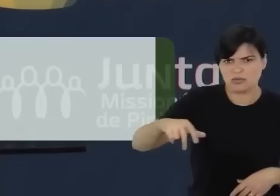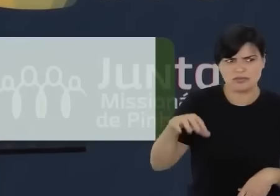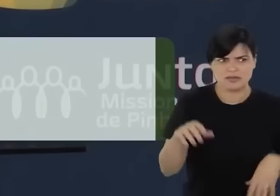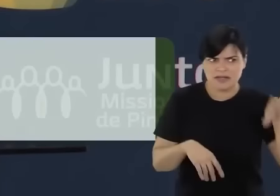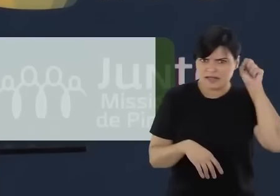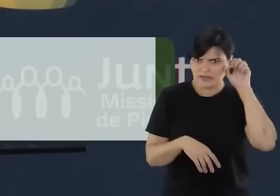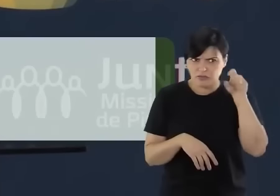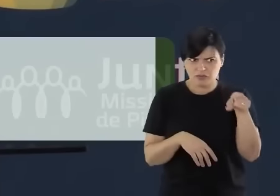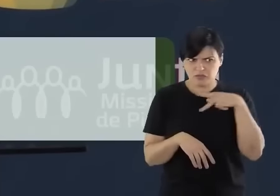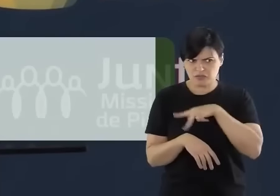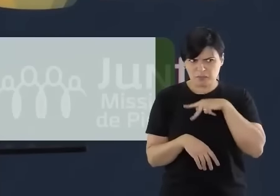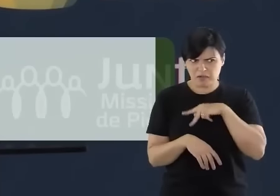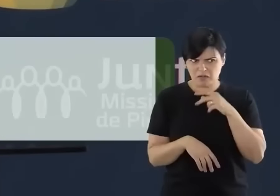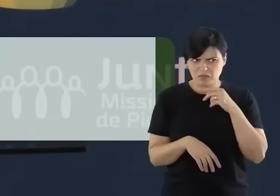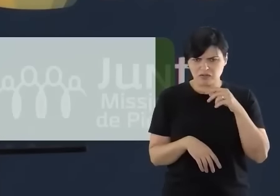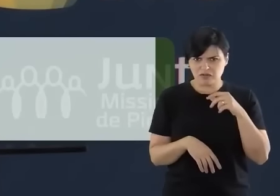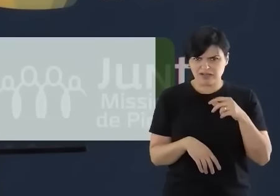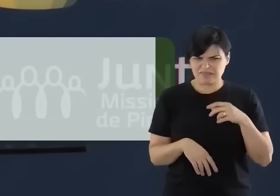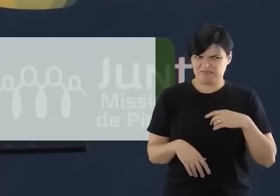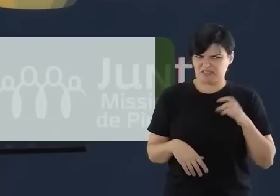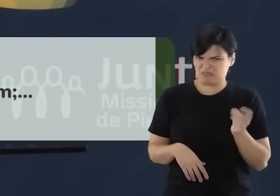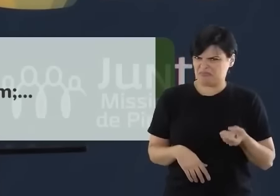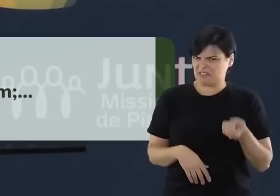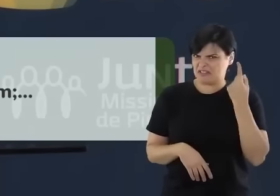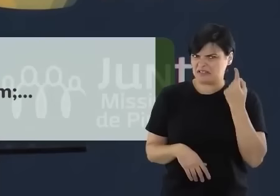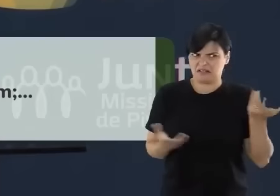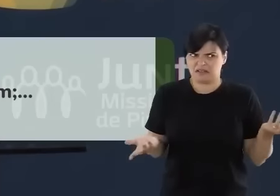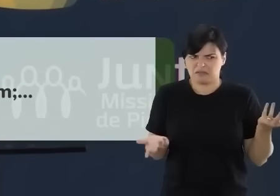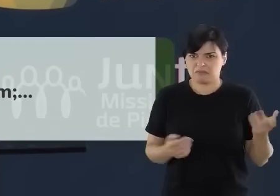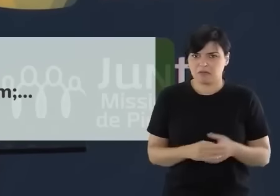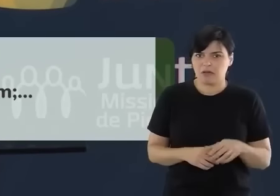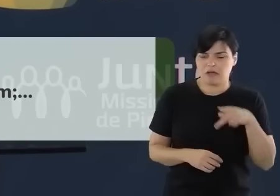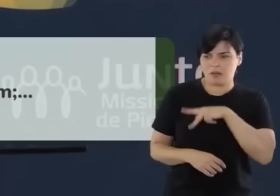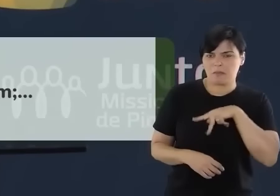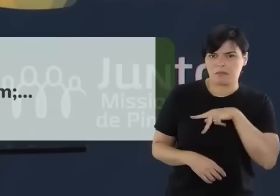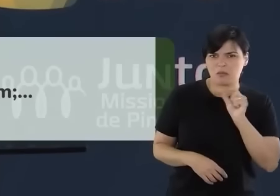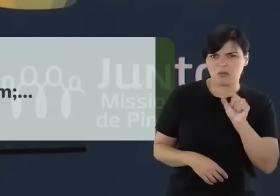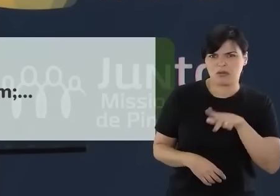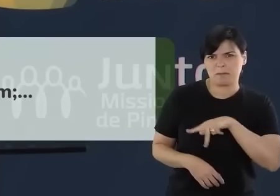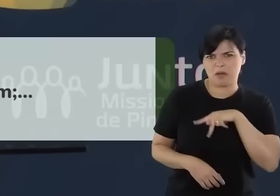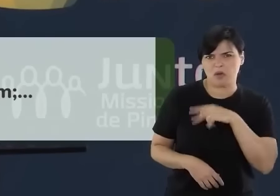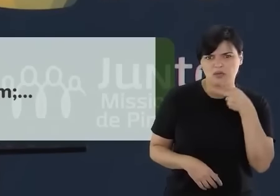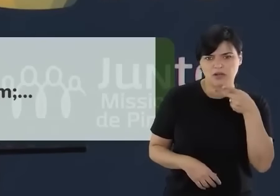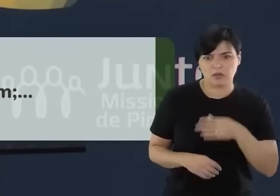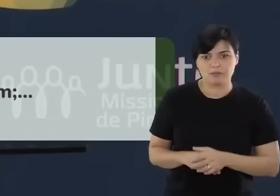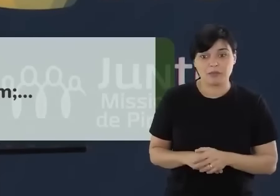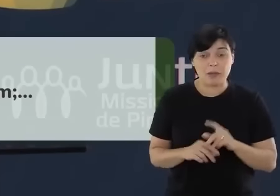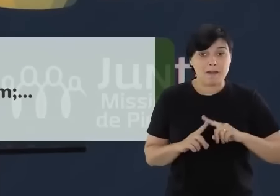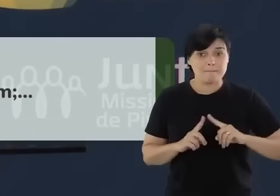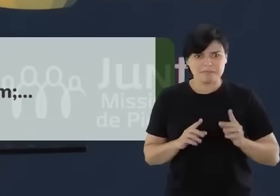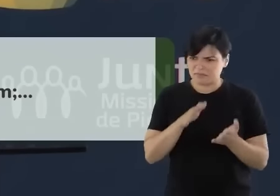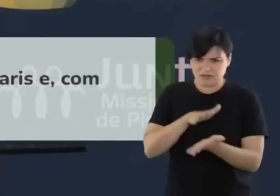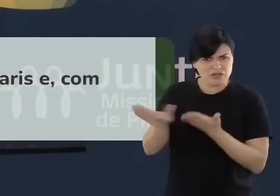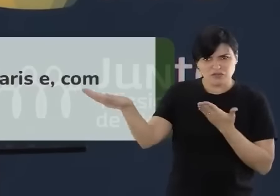ouviremos noutra ocasião a esta altura Paulo se retirou do meio deles houve porém alguns homens que se agregaram a